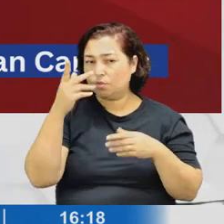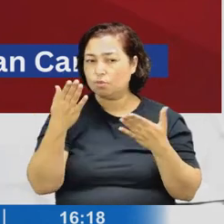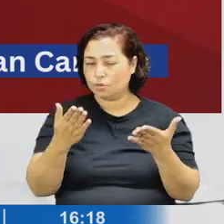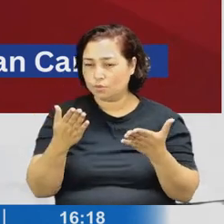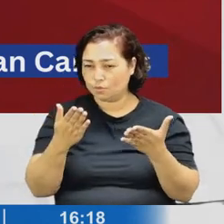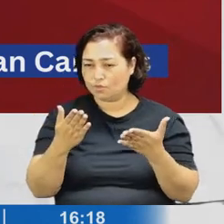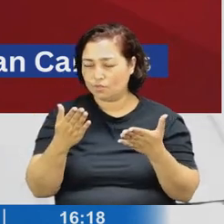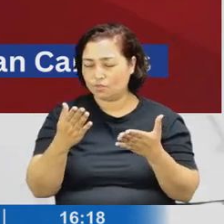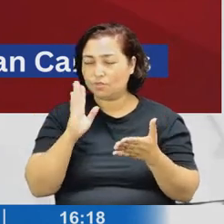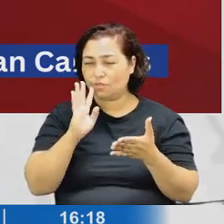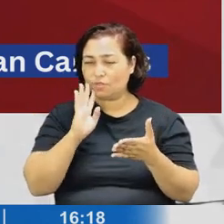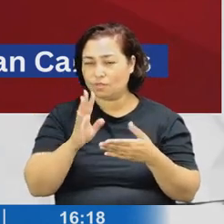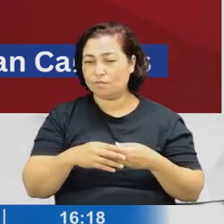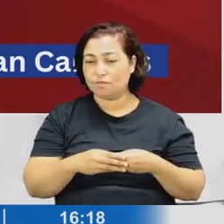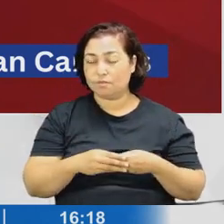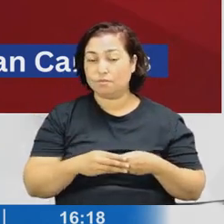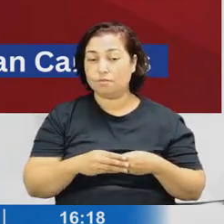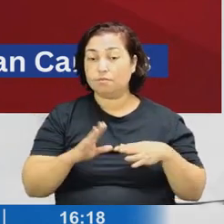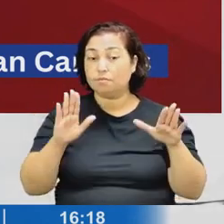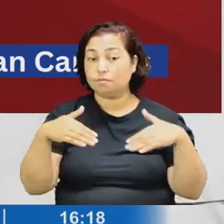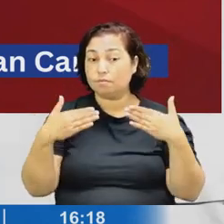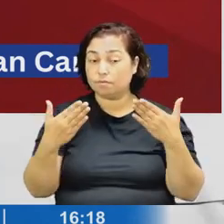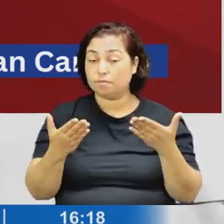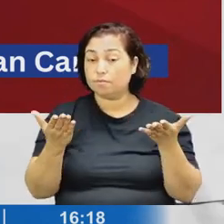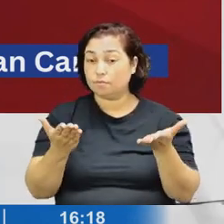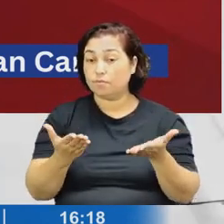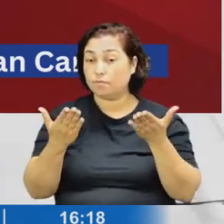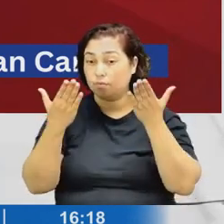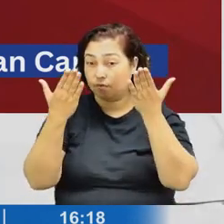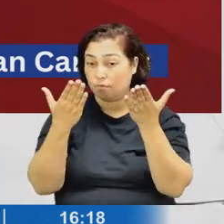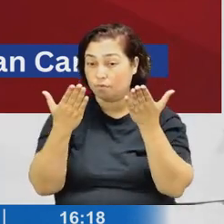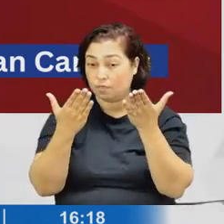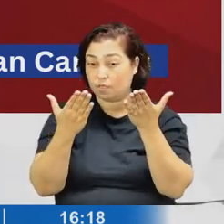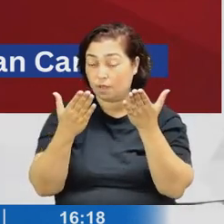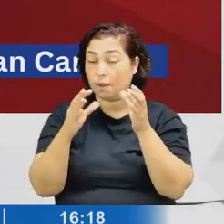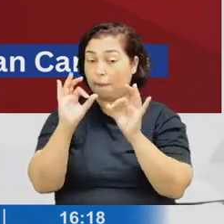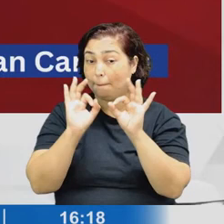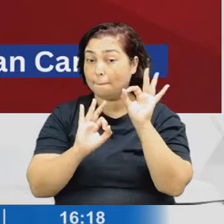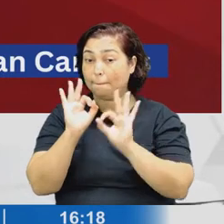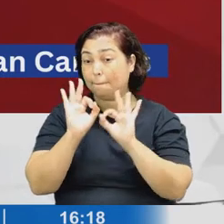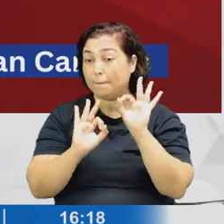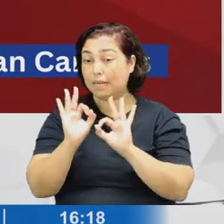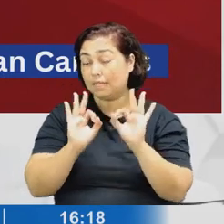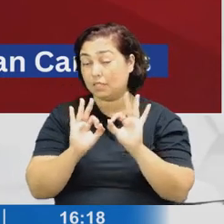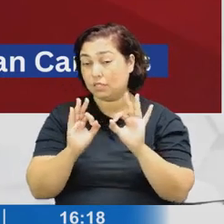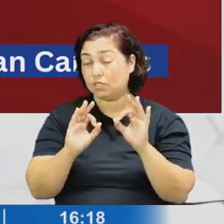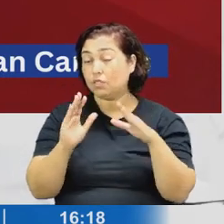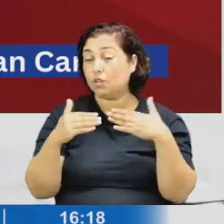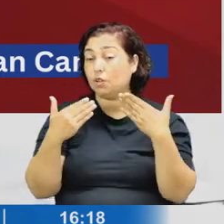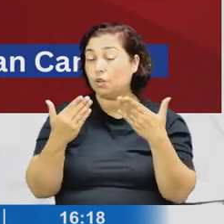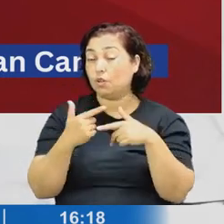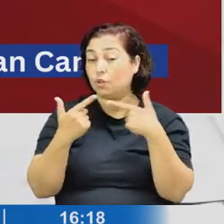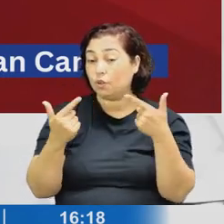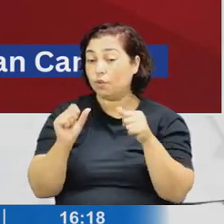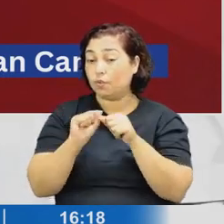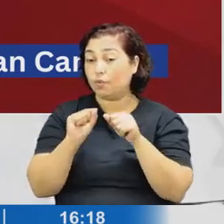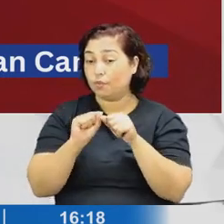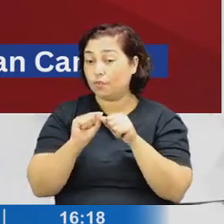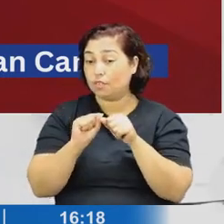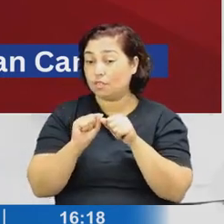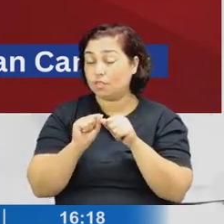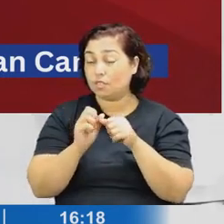bruto assim vamos dizer né então dá para intencionalmente já planejar Quais são as ações que dá para fazer